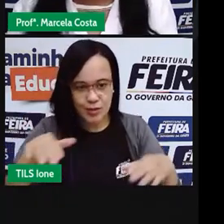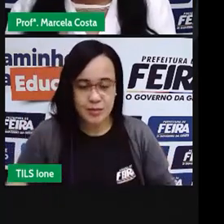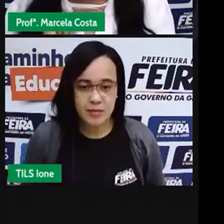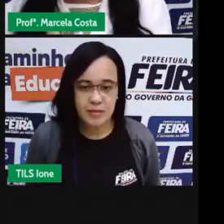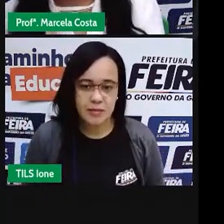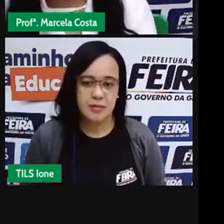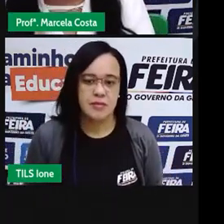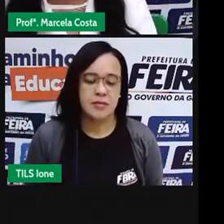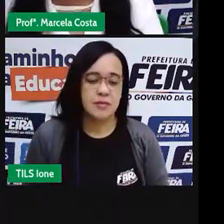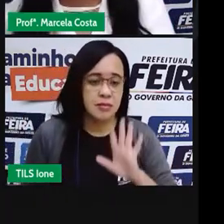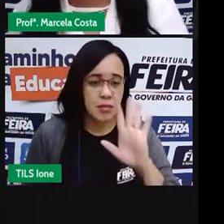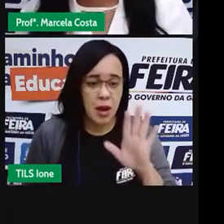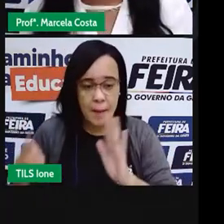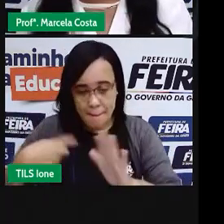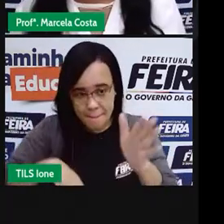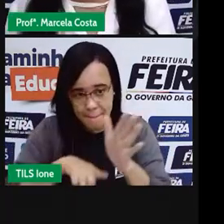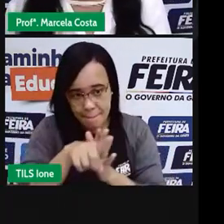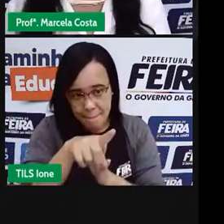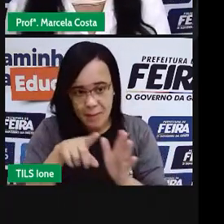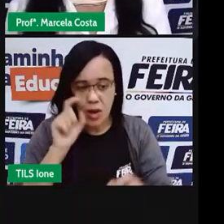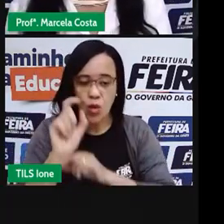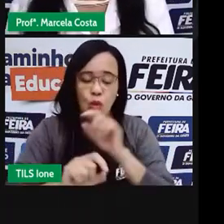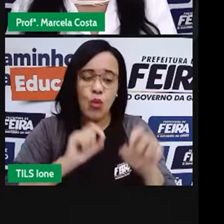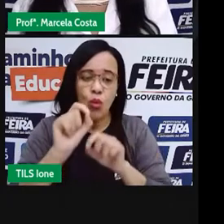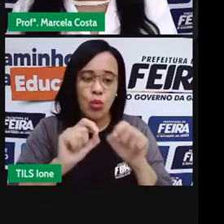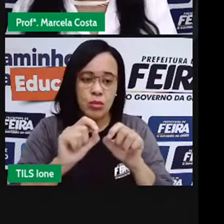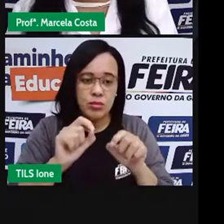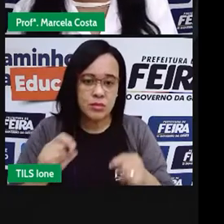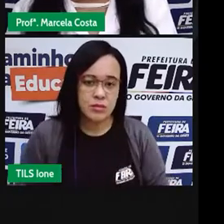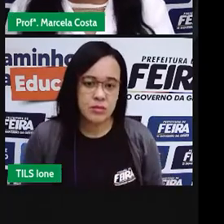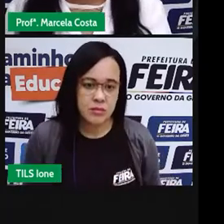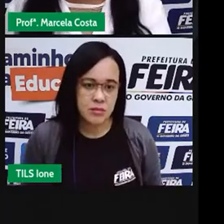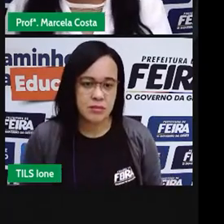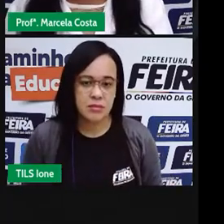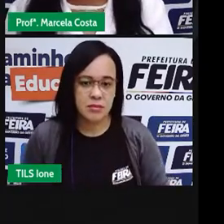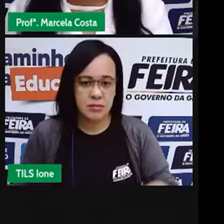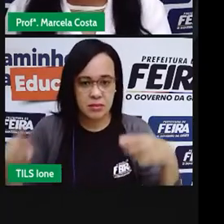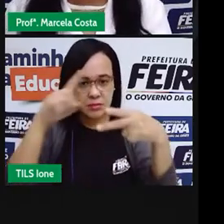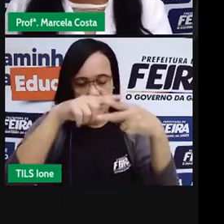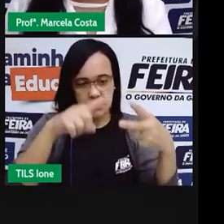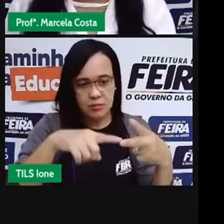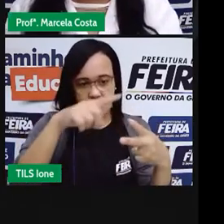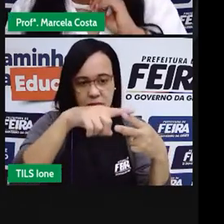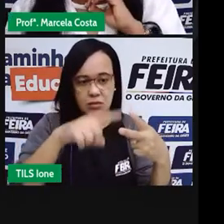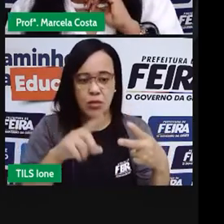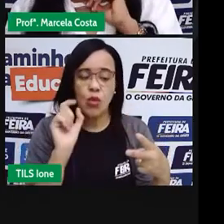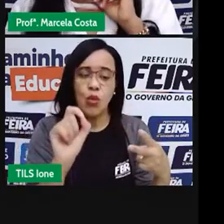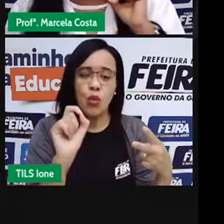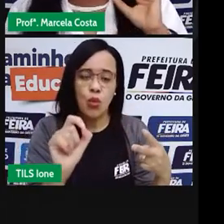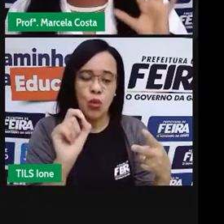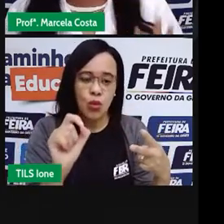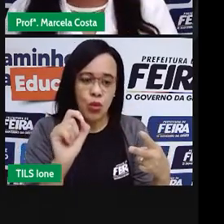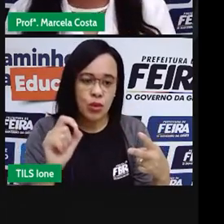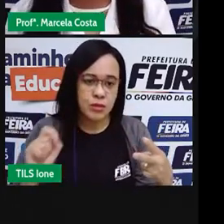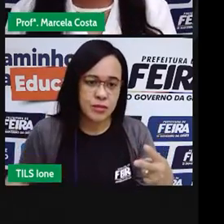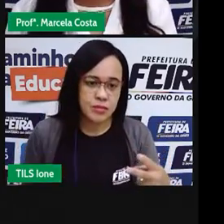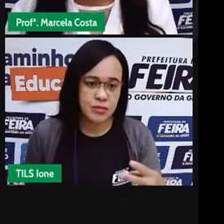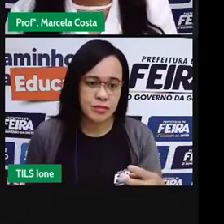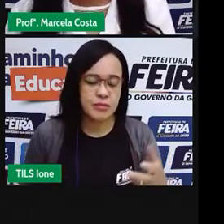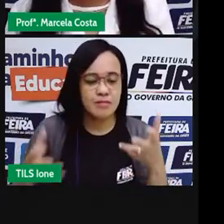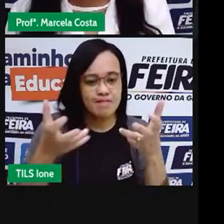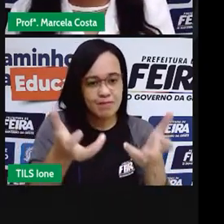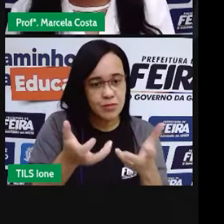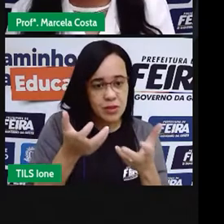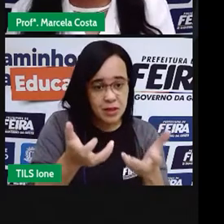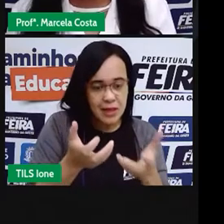Agora, deixa eu fazer uma pergunta para vocês. Nós temos duas listas: o que eu quero